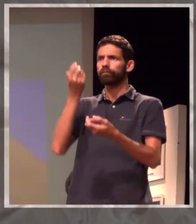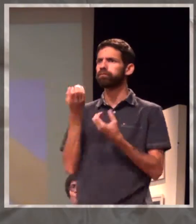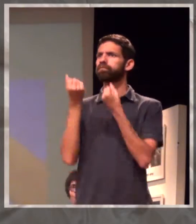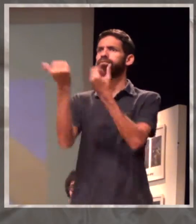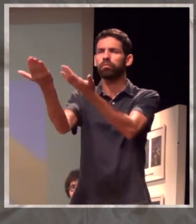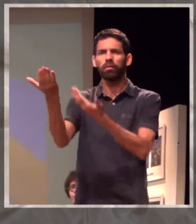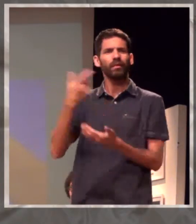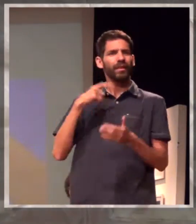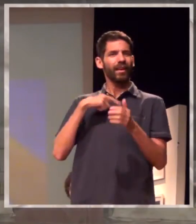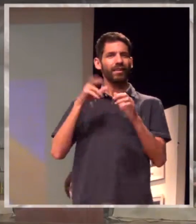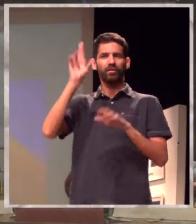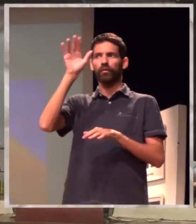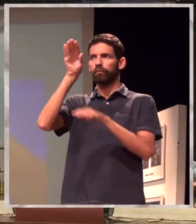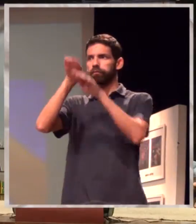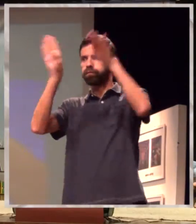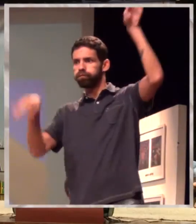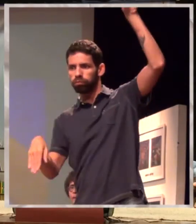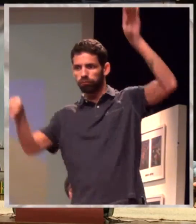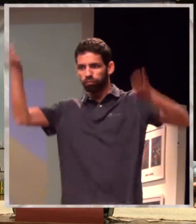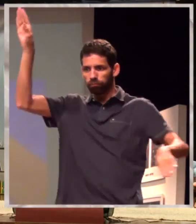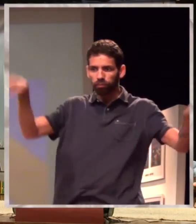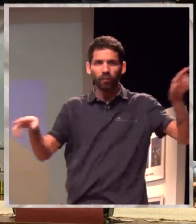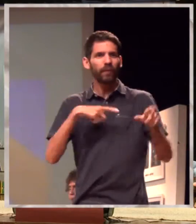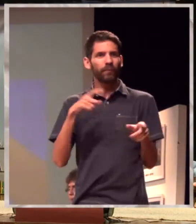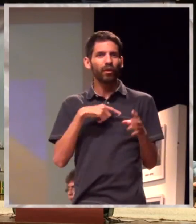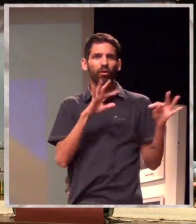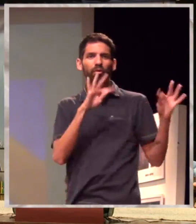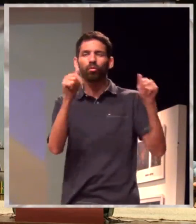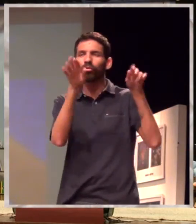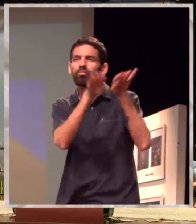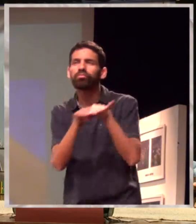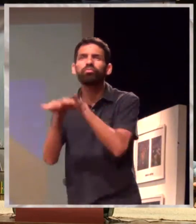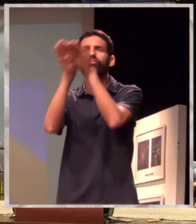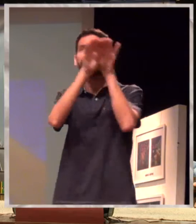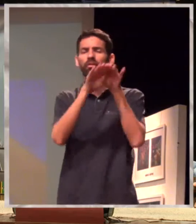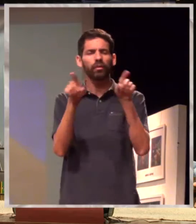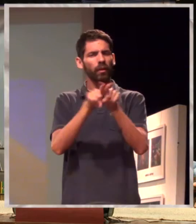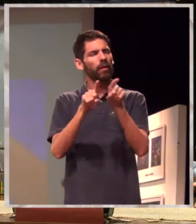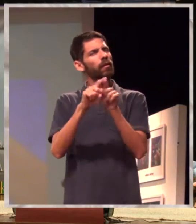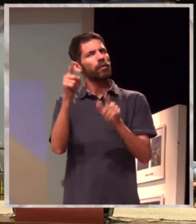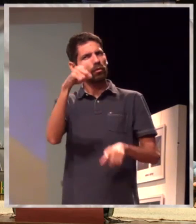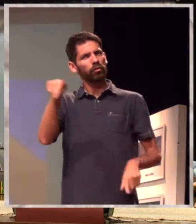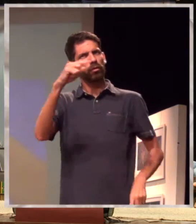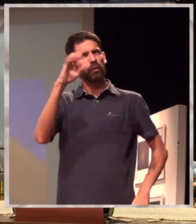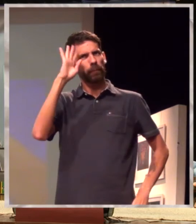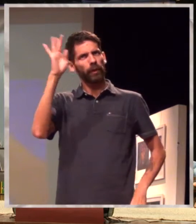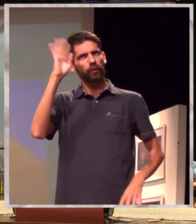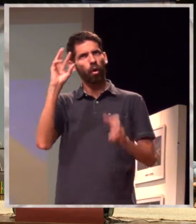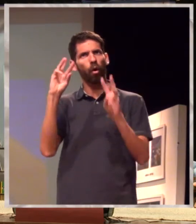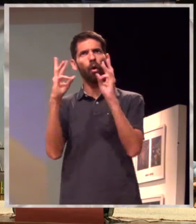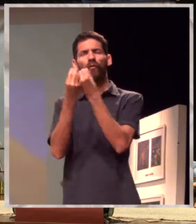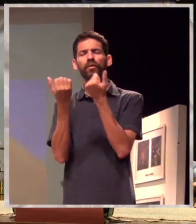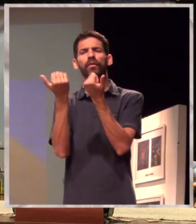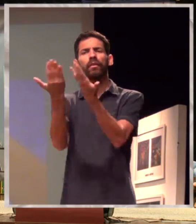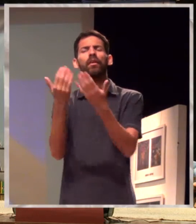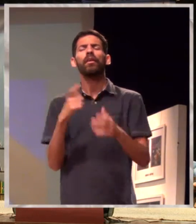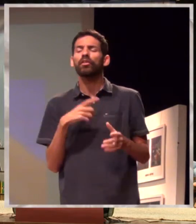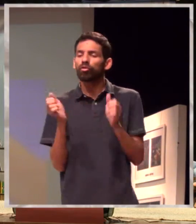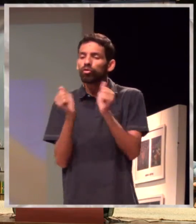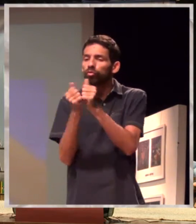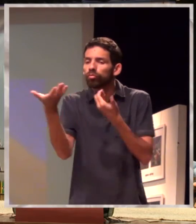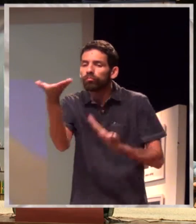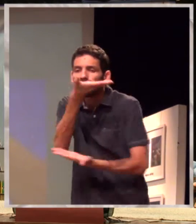essa hierarquia é rompida, em que você trabalha numa horizontalidade, então, pensar uma oficina como um trabalho